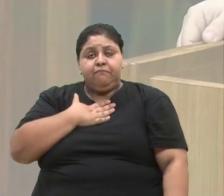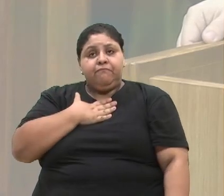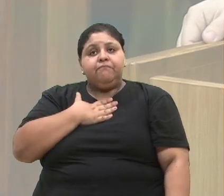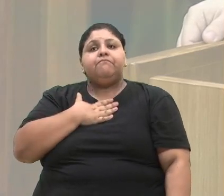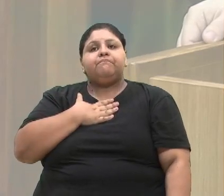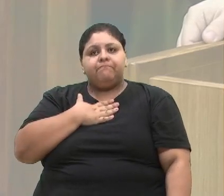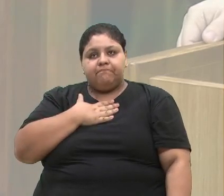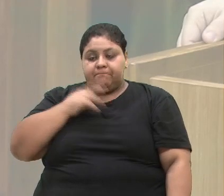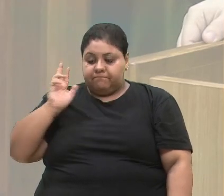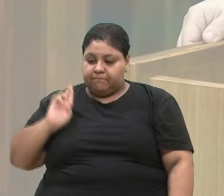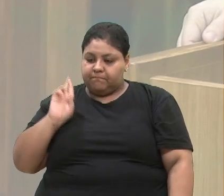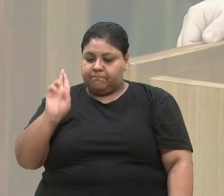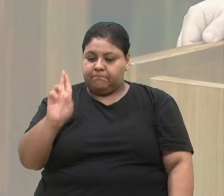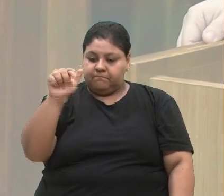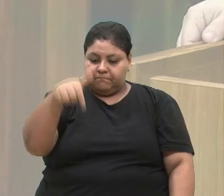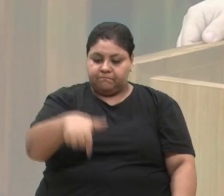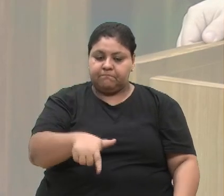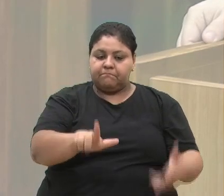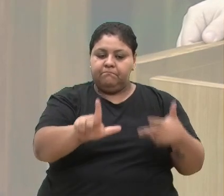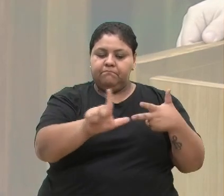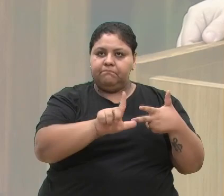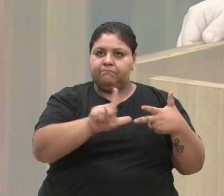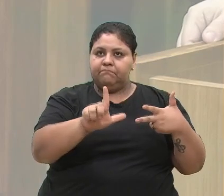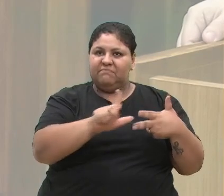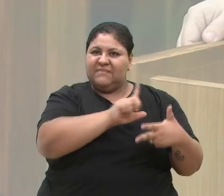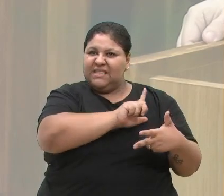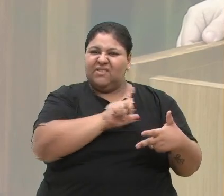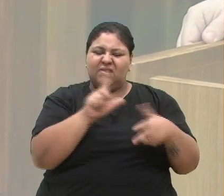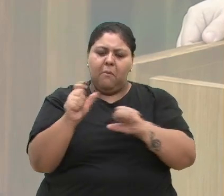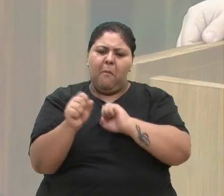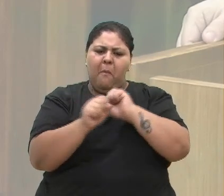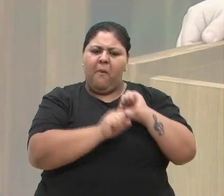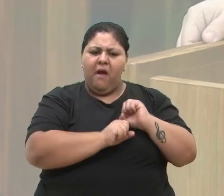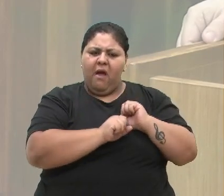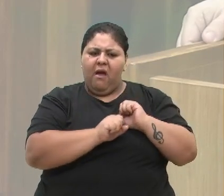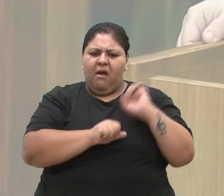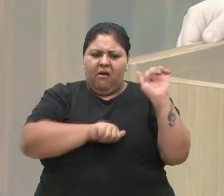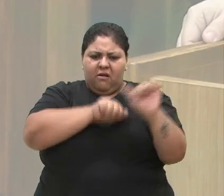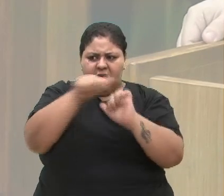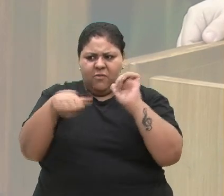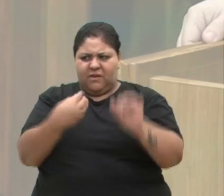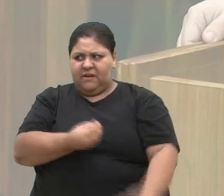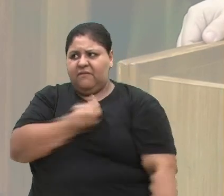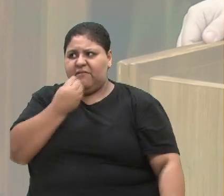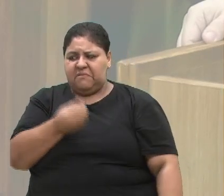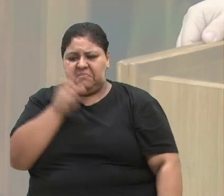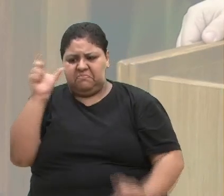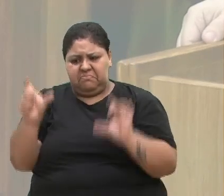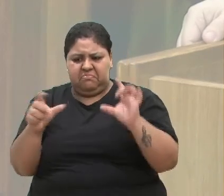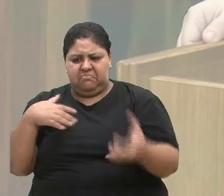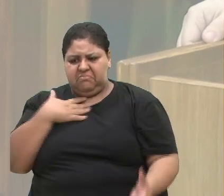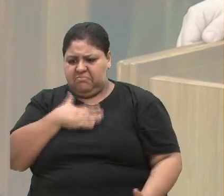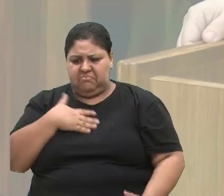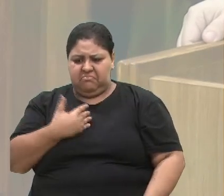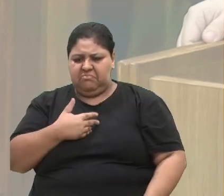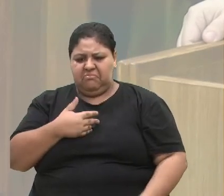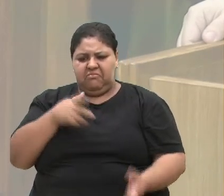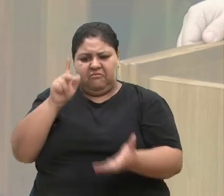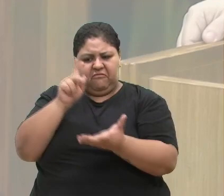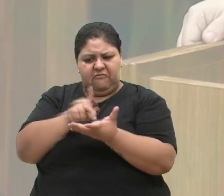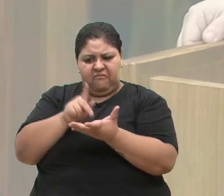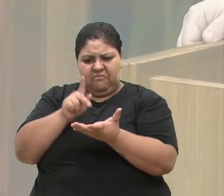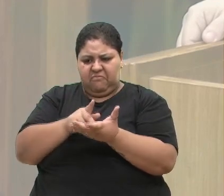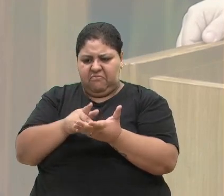pessoas que representam esse legislativo, a não terem poder de mudar a vida das pessoas de uma forma honesta, digna e da